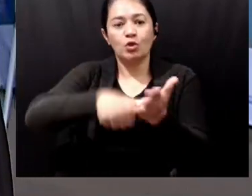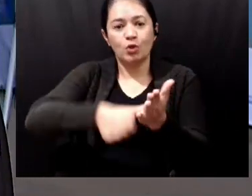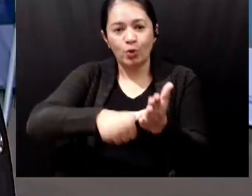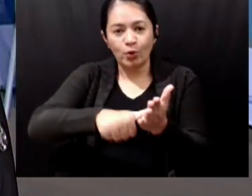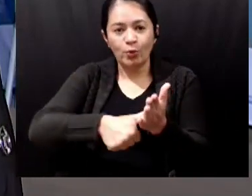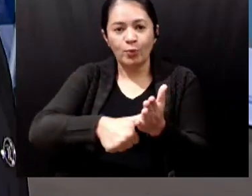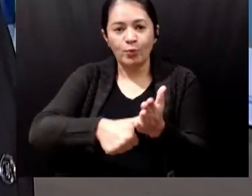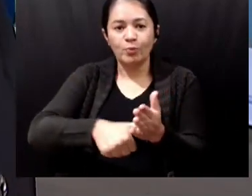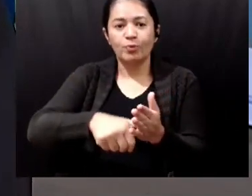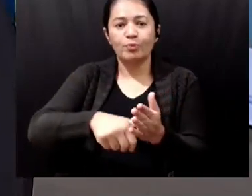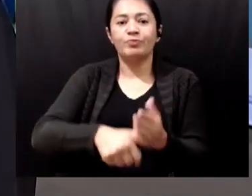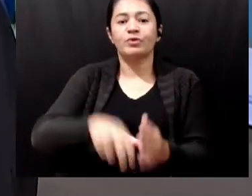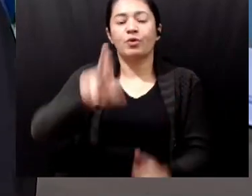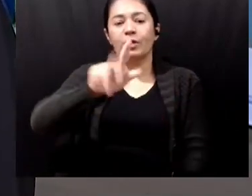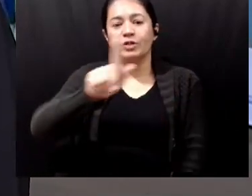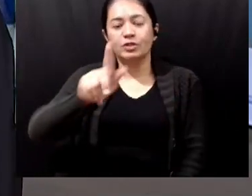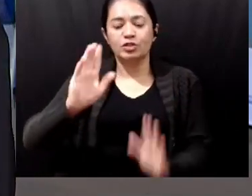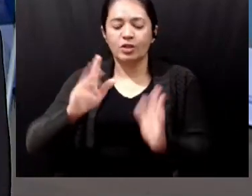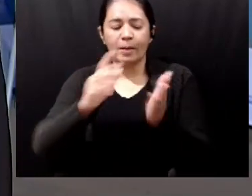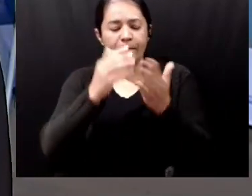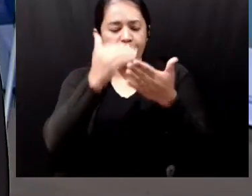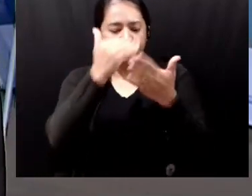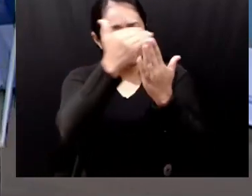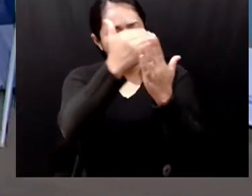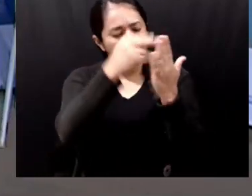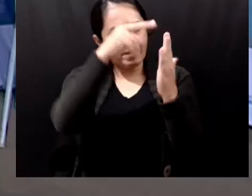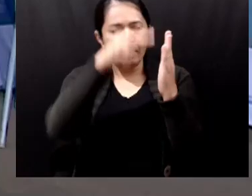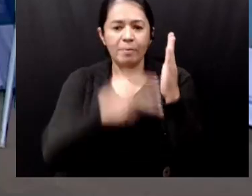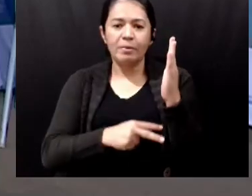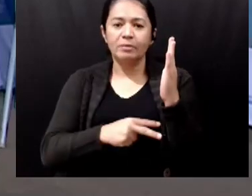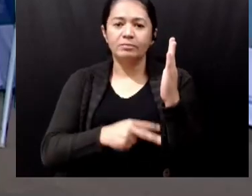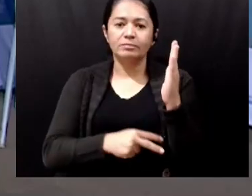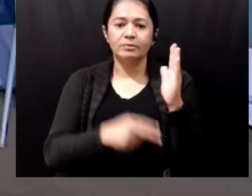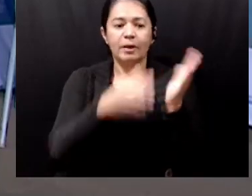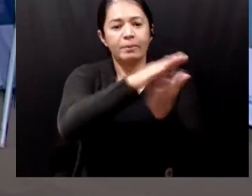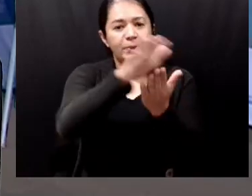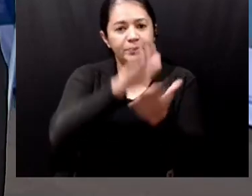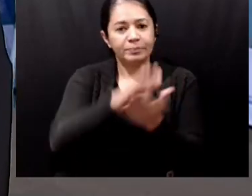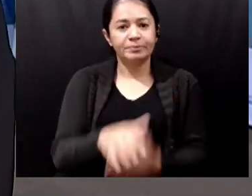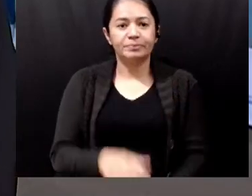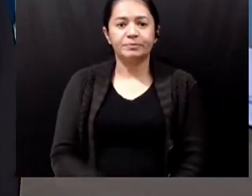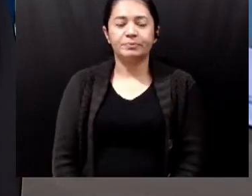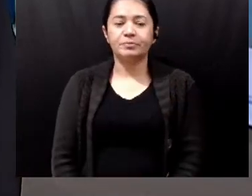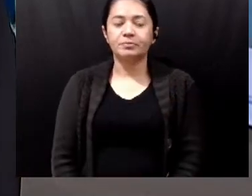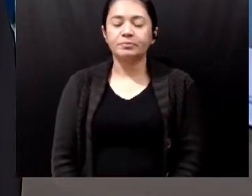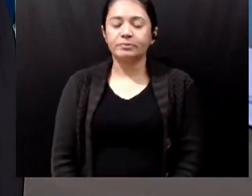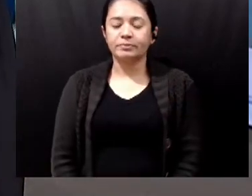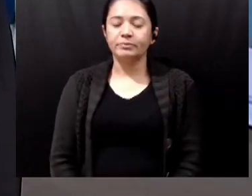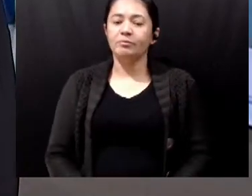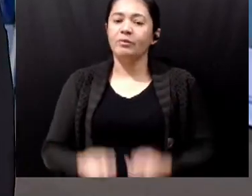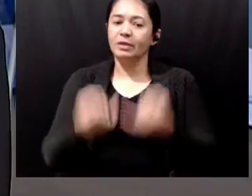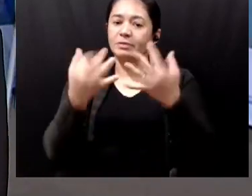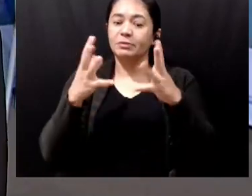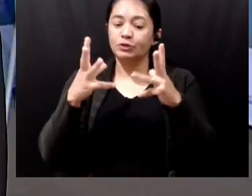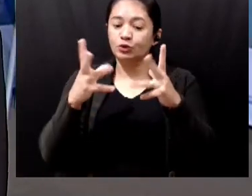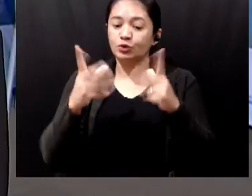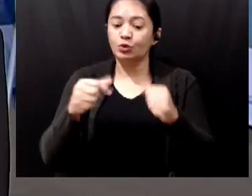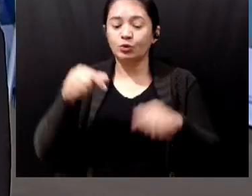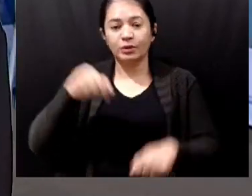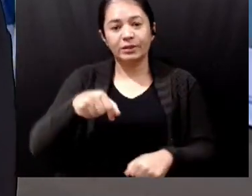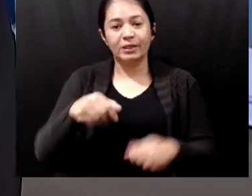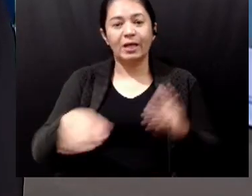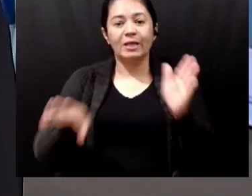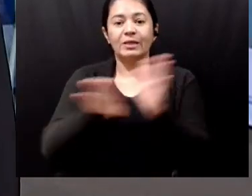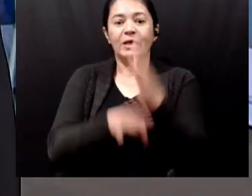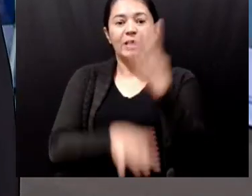faz a triagem, vê se está tudo certo e já passa para a emissão do documento aqui. E reforçando todos os serviços aqui até às 4 horas da tarde,